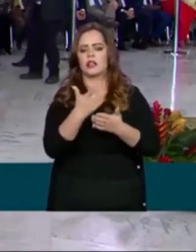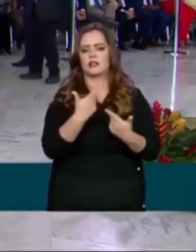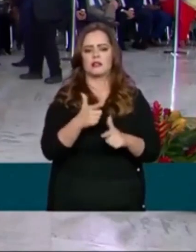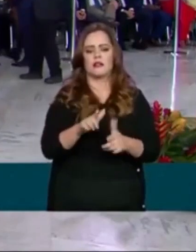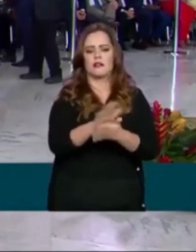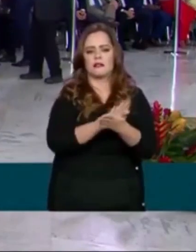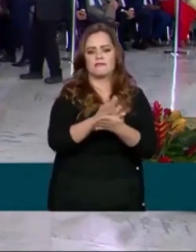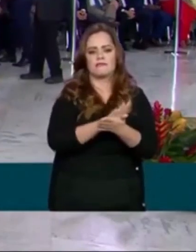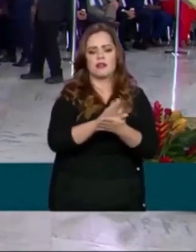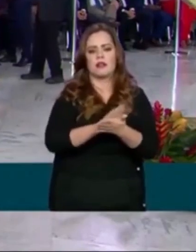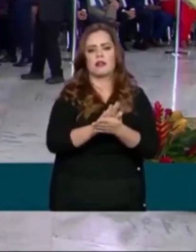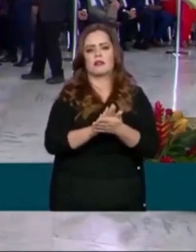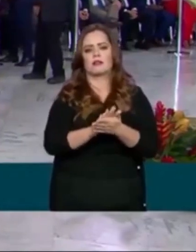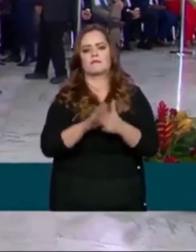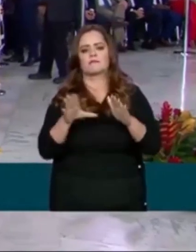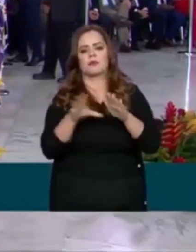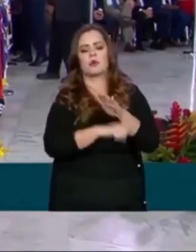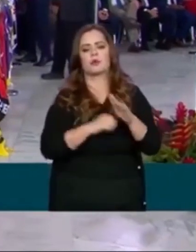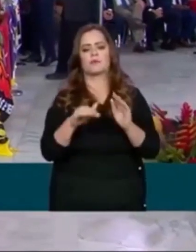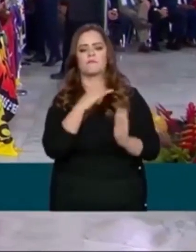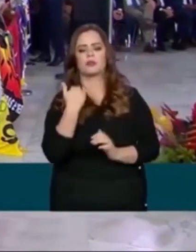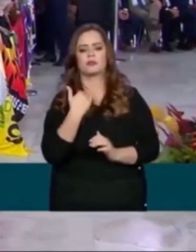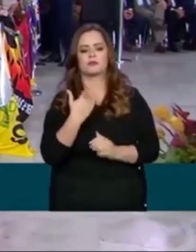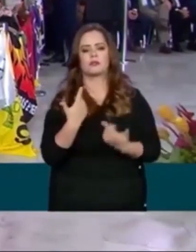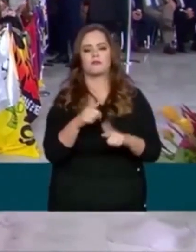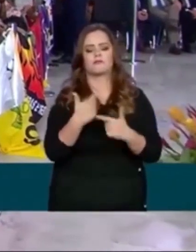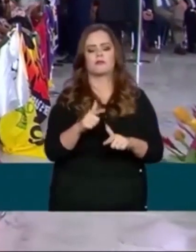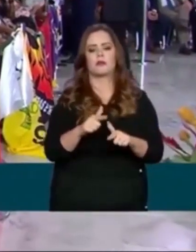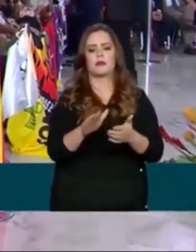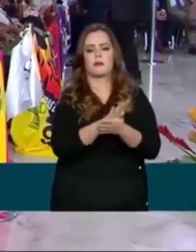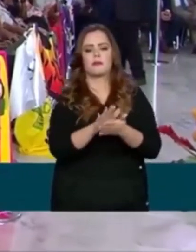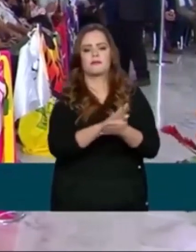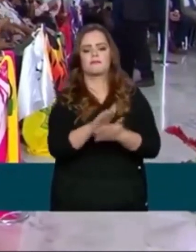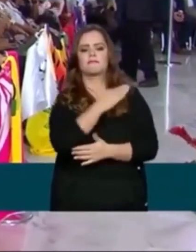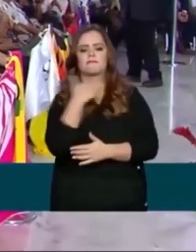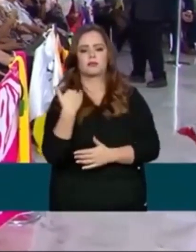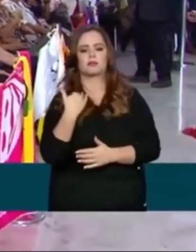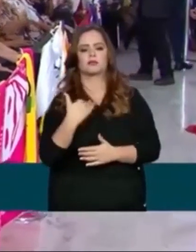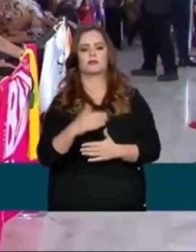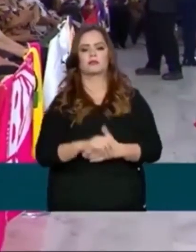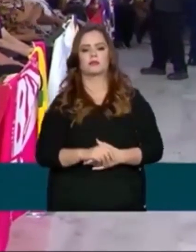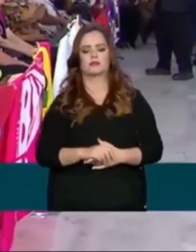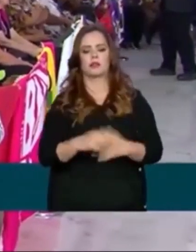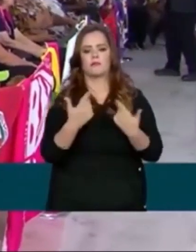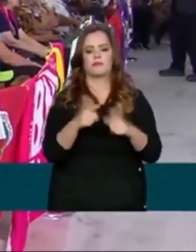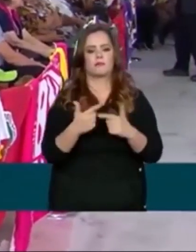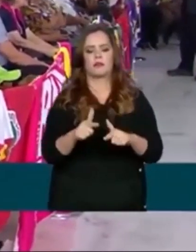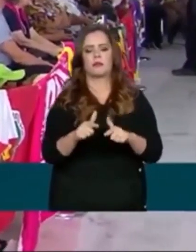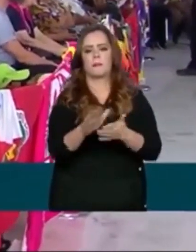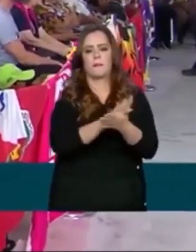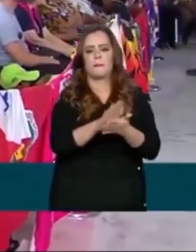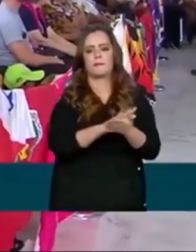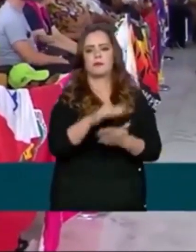Transição, que vai reunir 68 representantes de movimentos e entidades que devem se encontrar com o governo federal